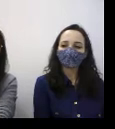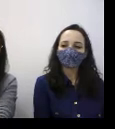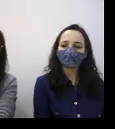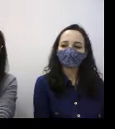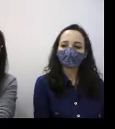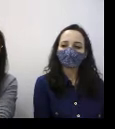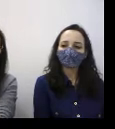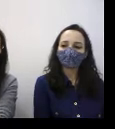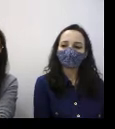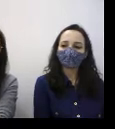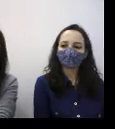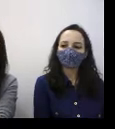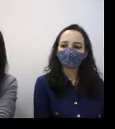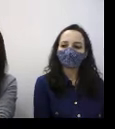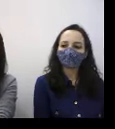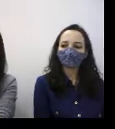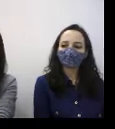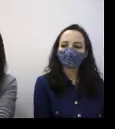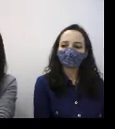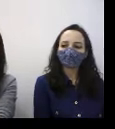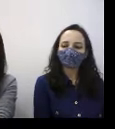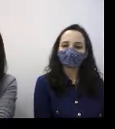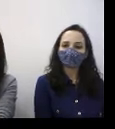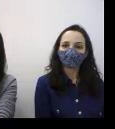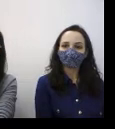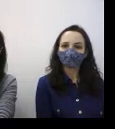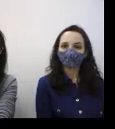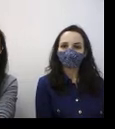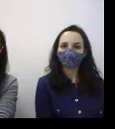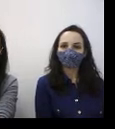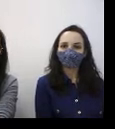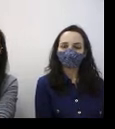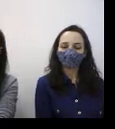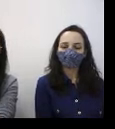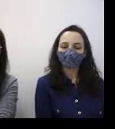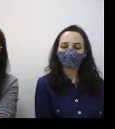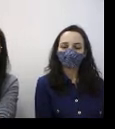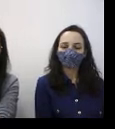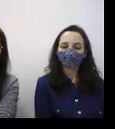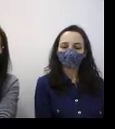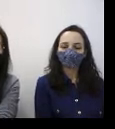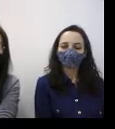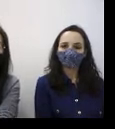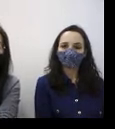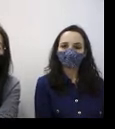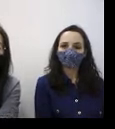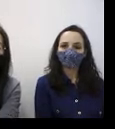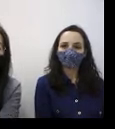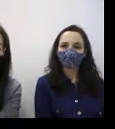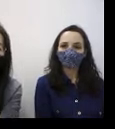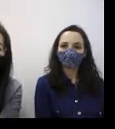colocou, nessas situações, uma coisa que eu gosto de fazer uma comparação, quando a gente faz